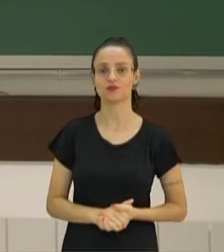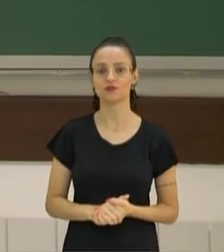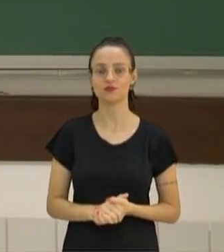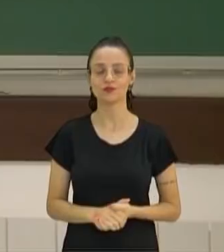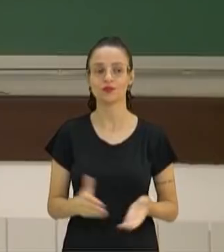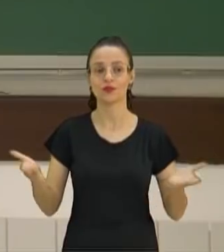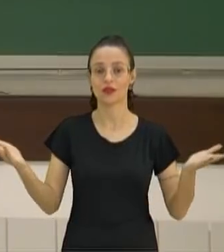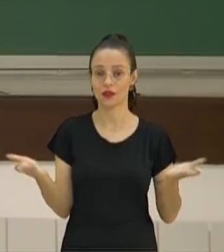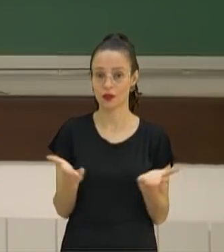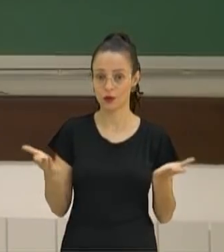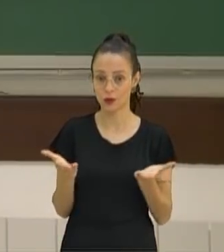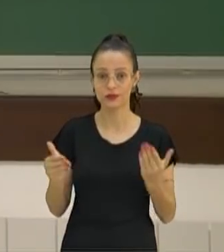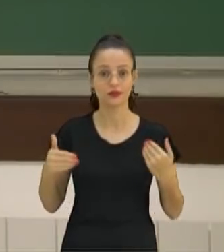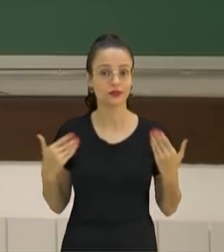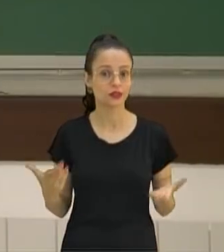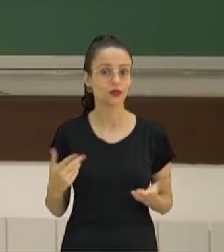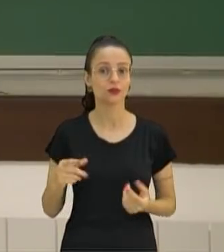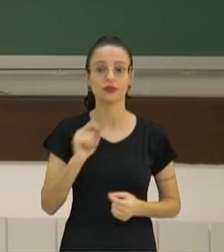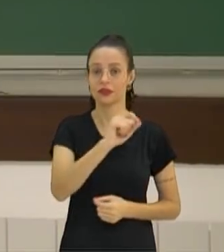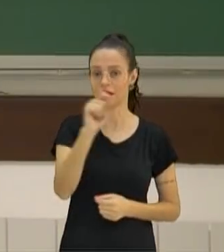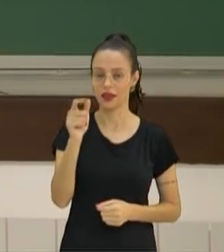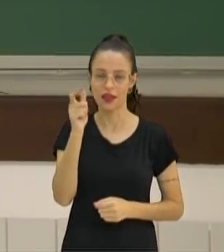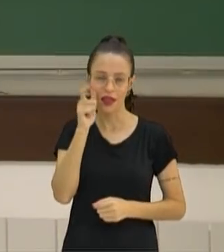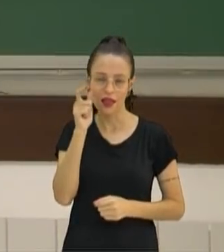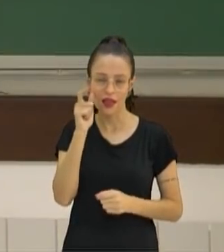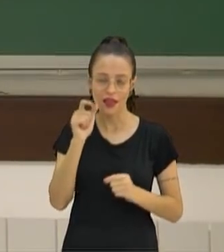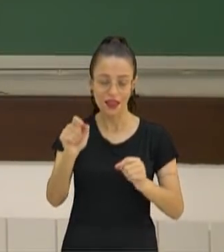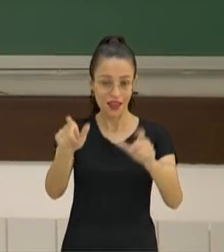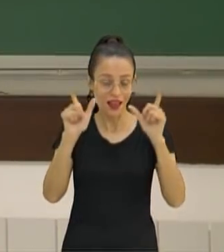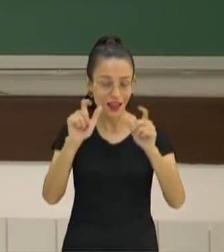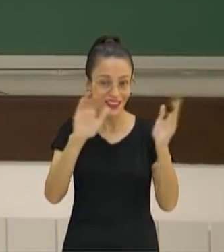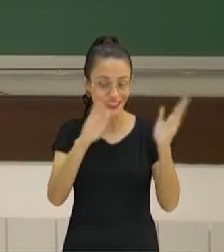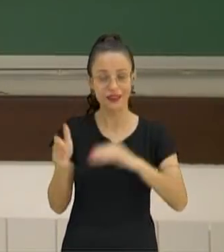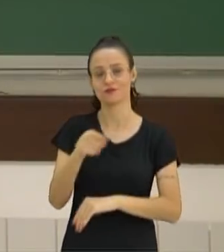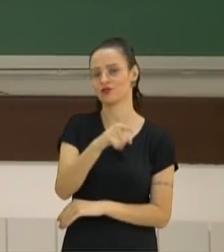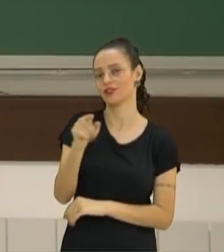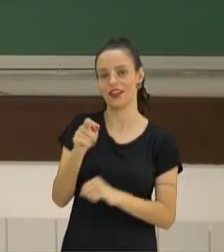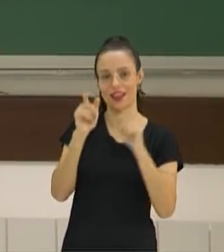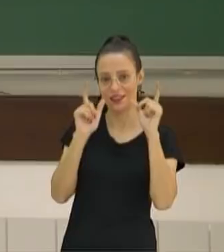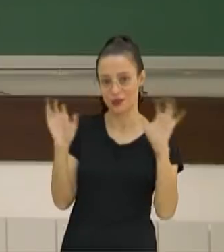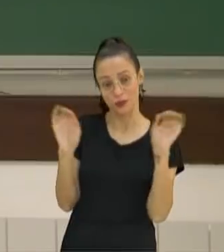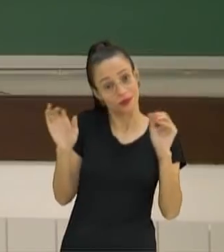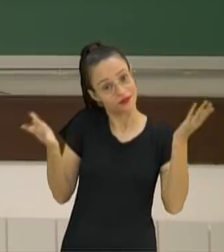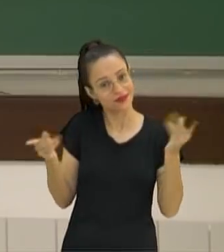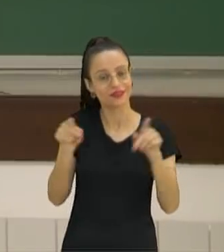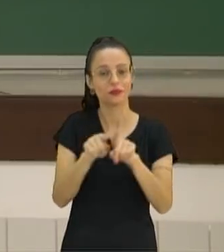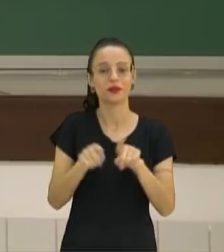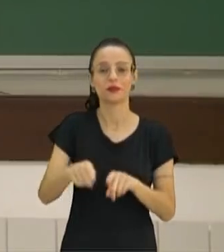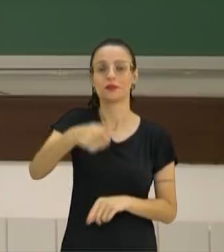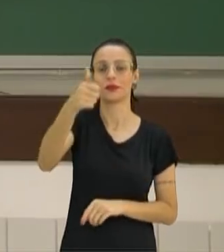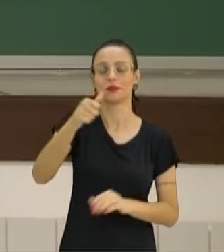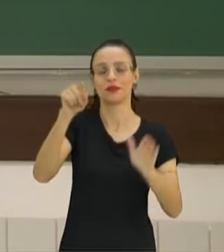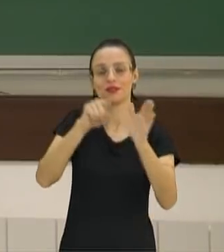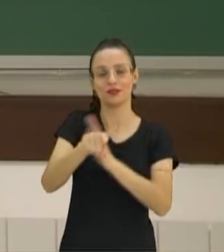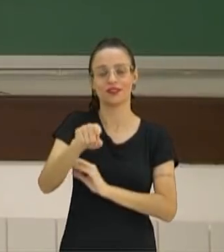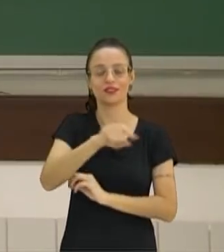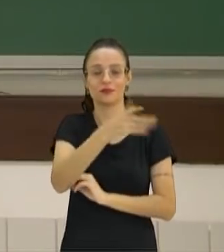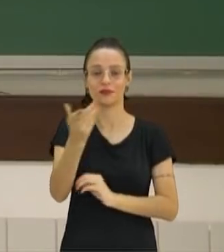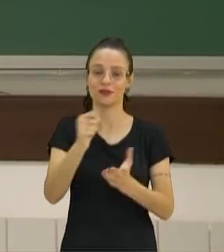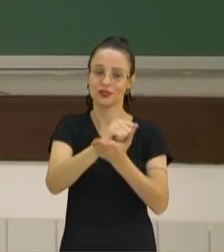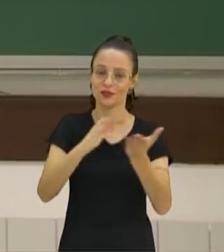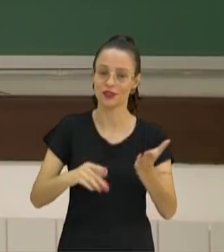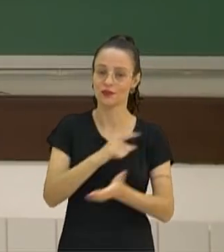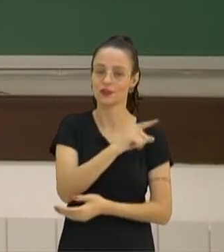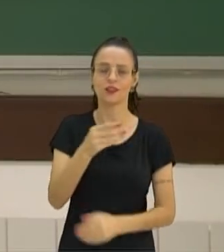Pessoal, agora então, para quem prestou atenção e para quem não prestou atenção também, nós vamos ter o primeiro quiz para você testar o que